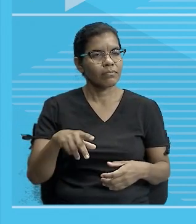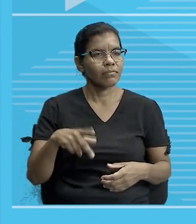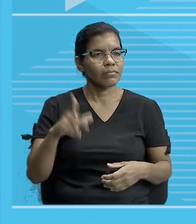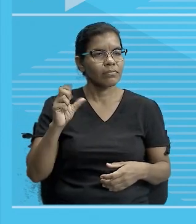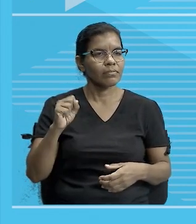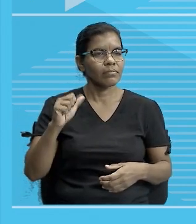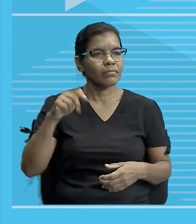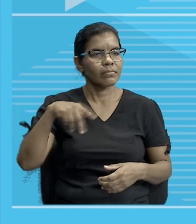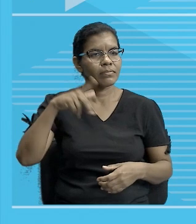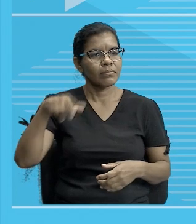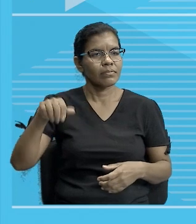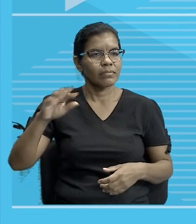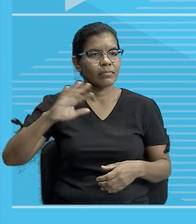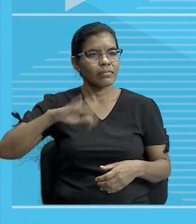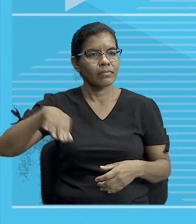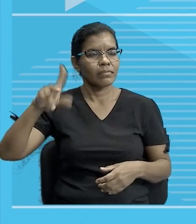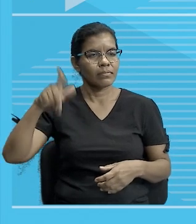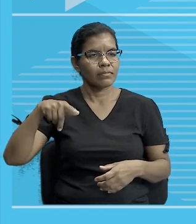do Piauí.